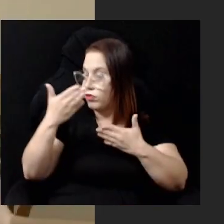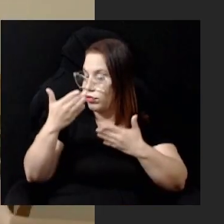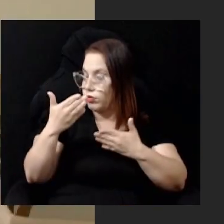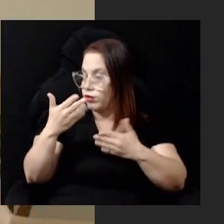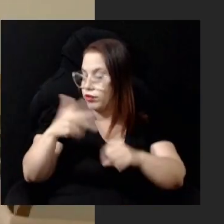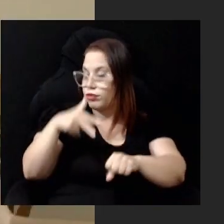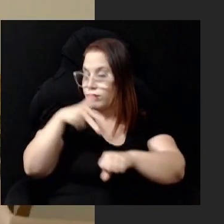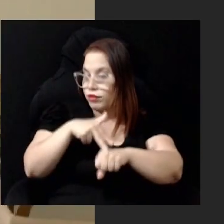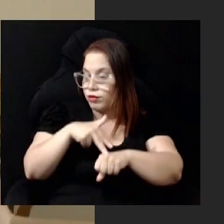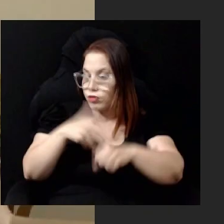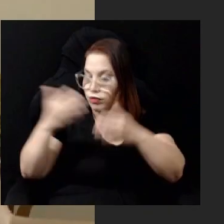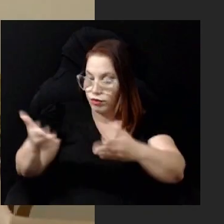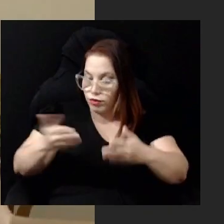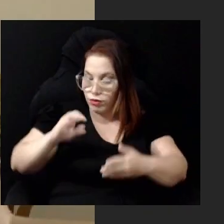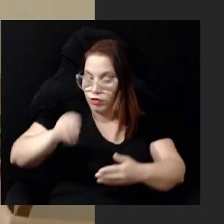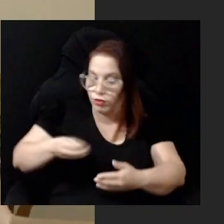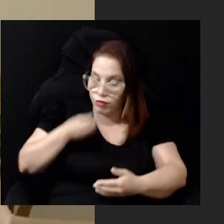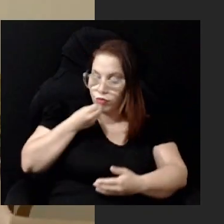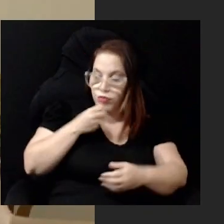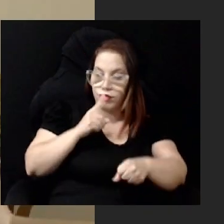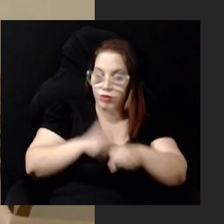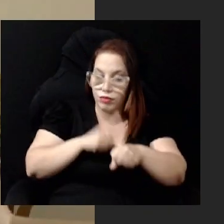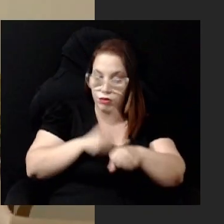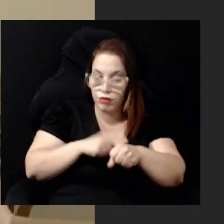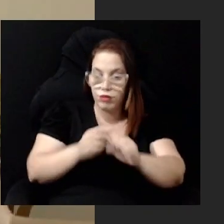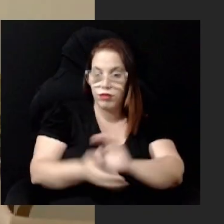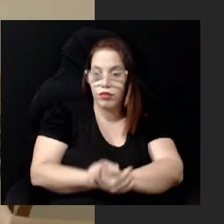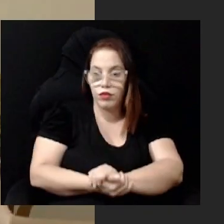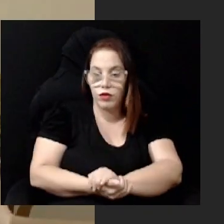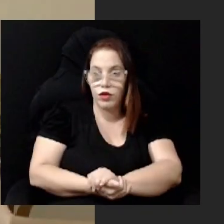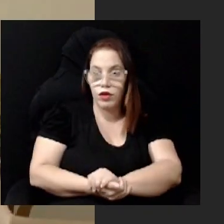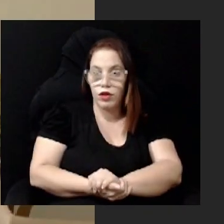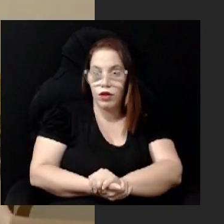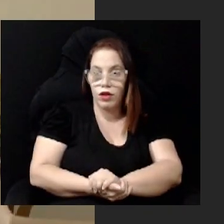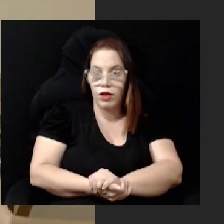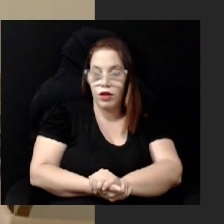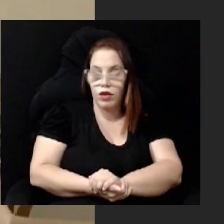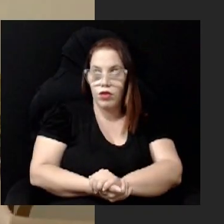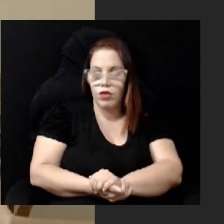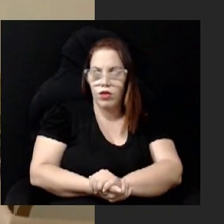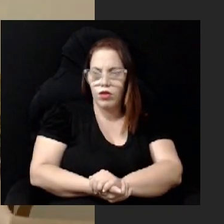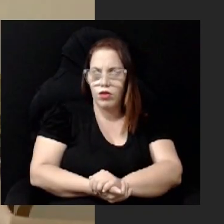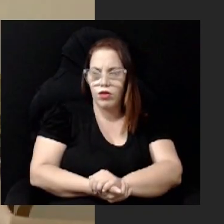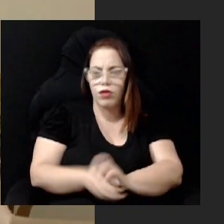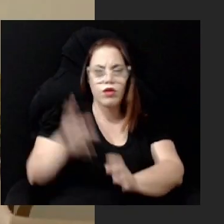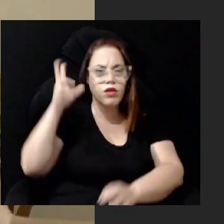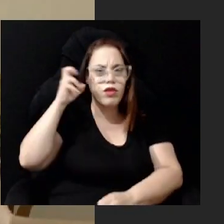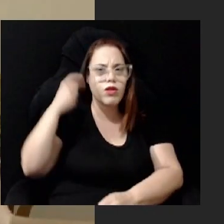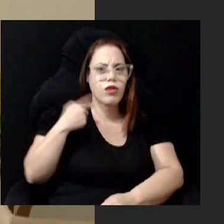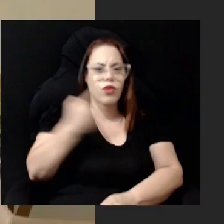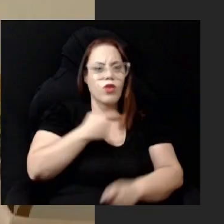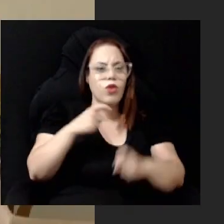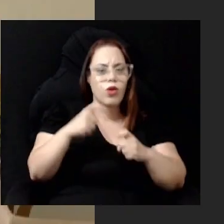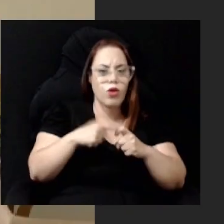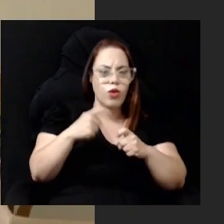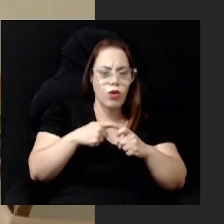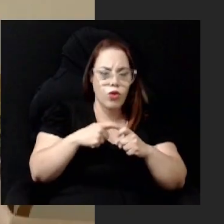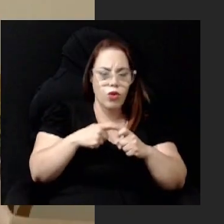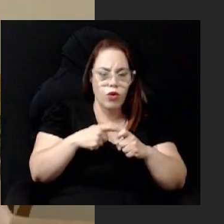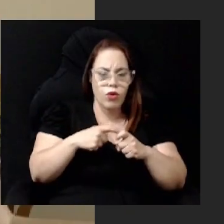Obrigado, Ana, pela oportunidade, pelo tempo que vocês nos proporcionam. Eu falo que nós, como médicos, a gente